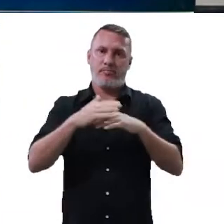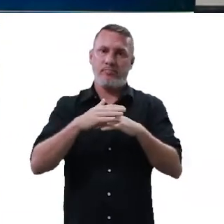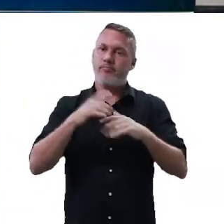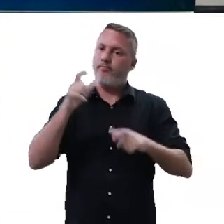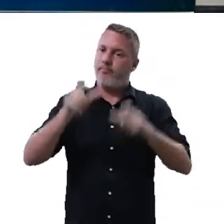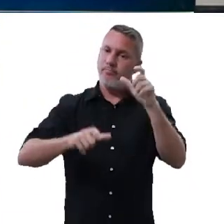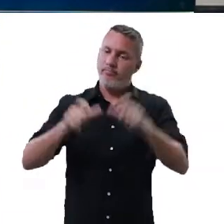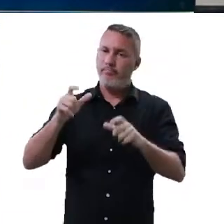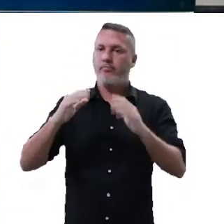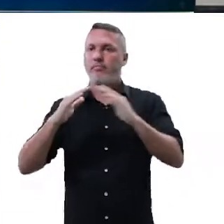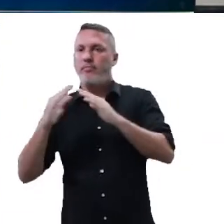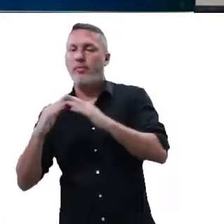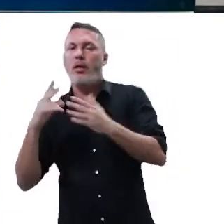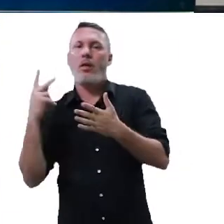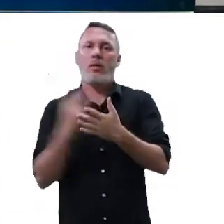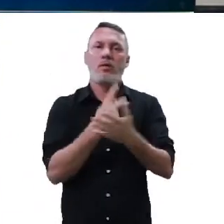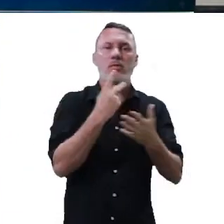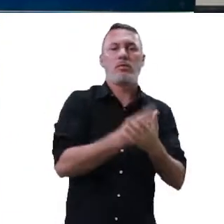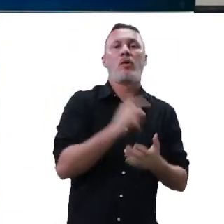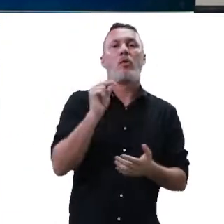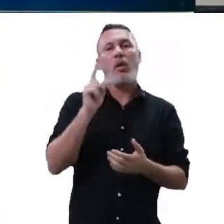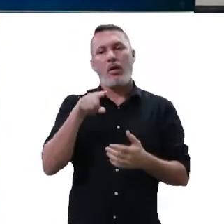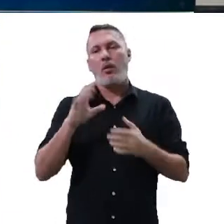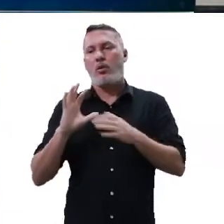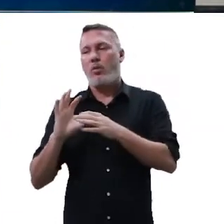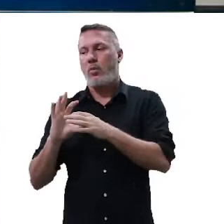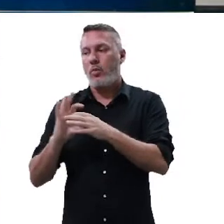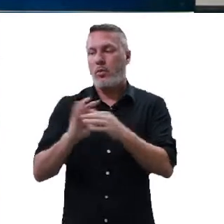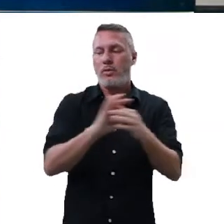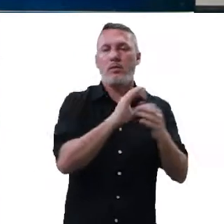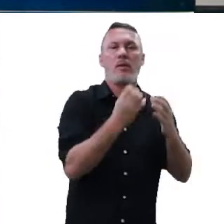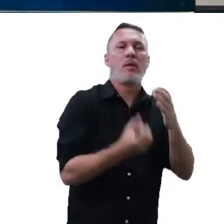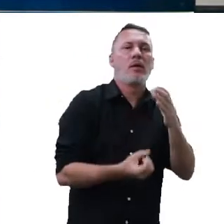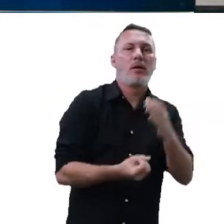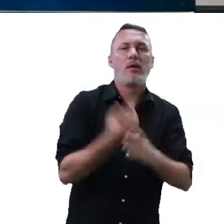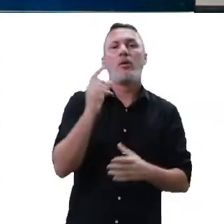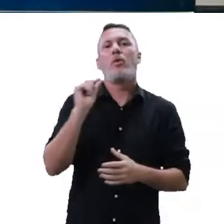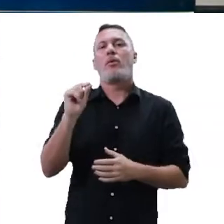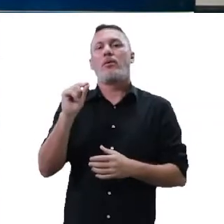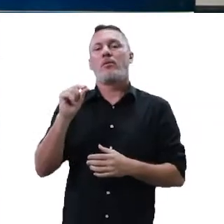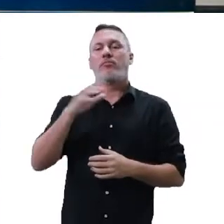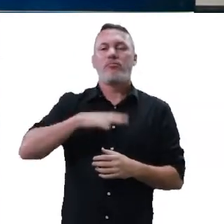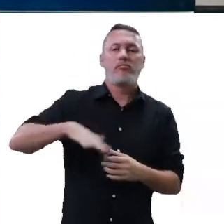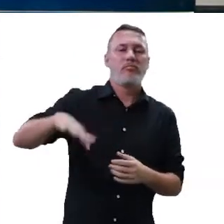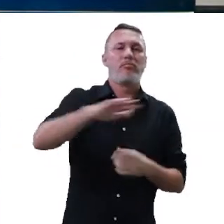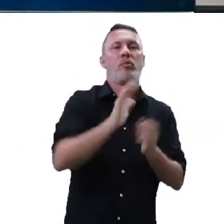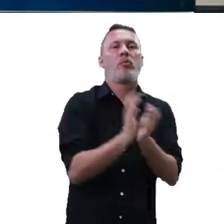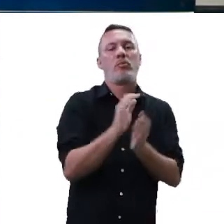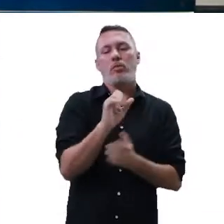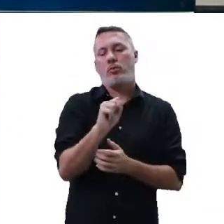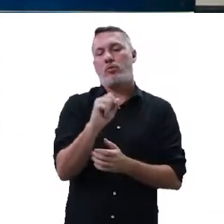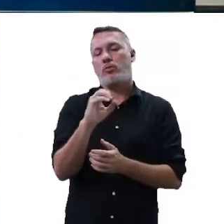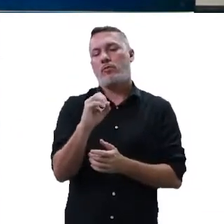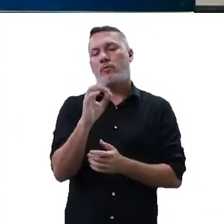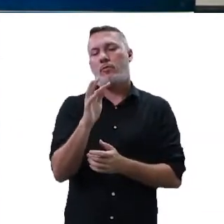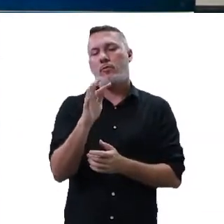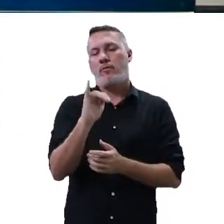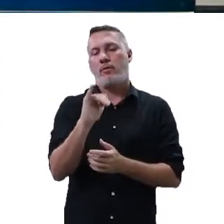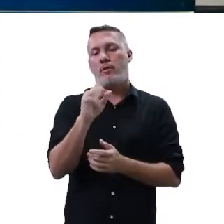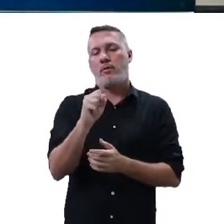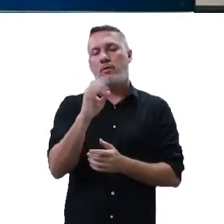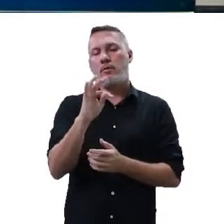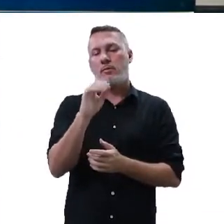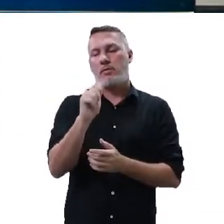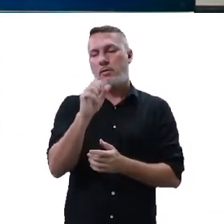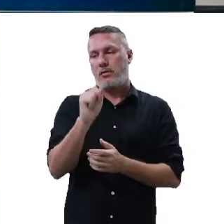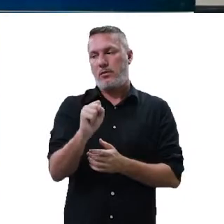vida cidatina e o que está acontecendo. É nesse contexto então que surgem os sofistas,